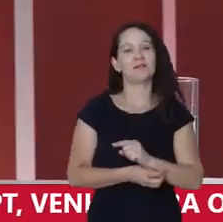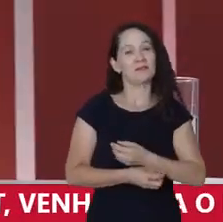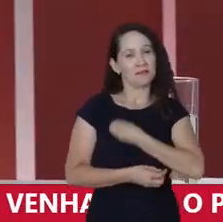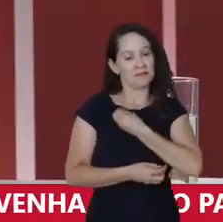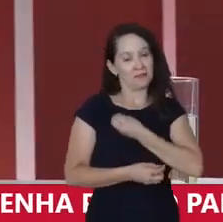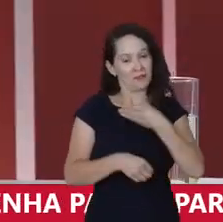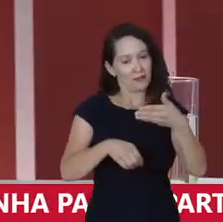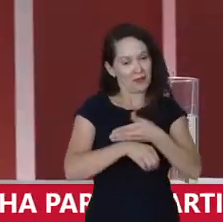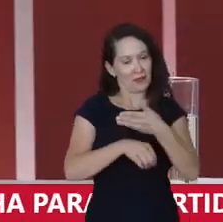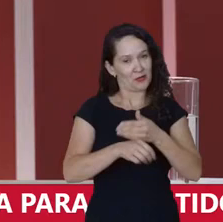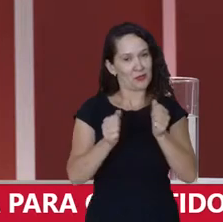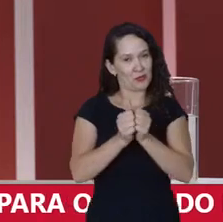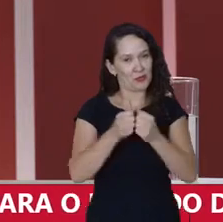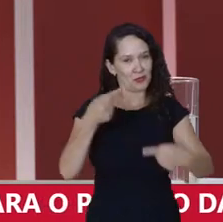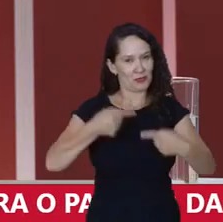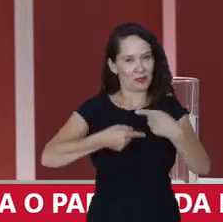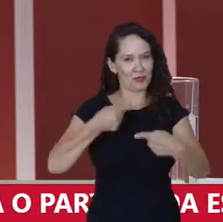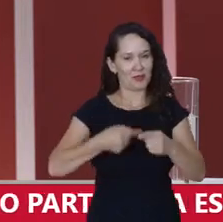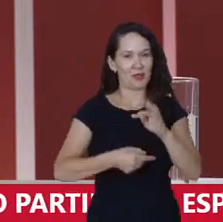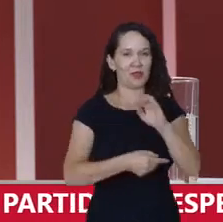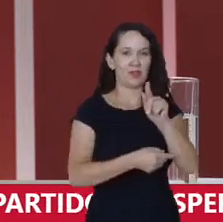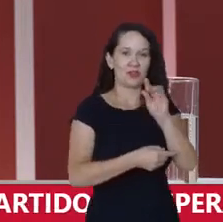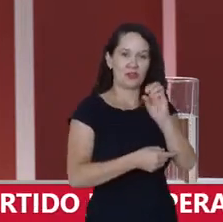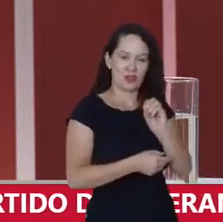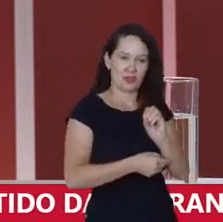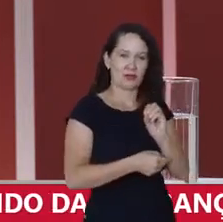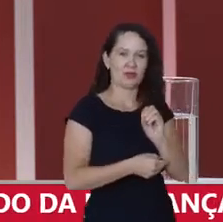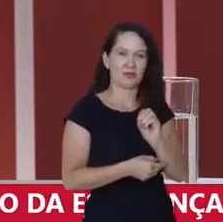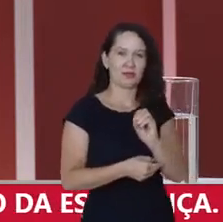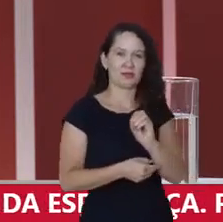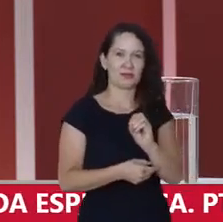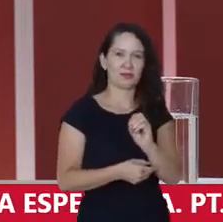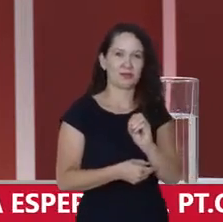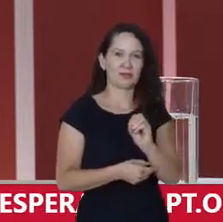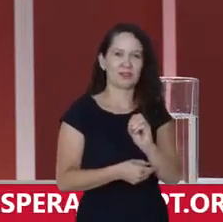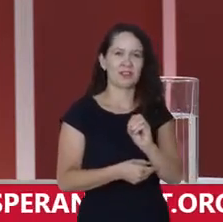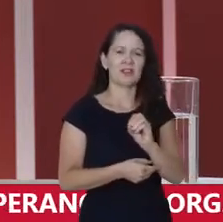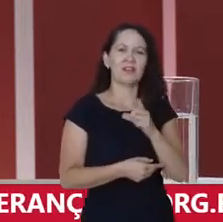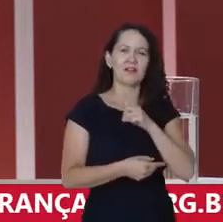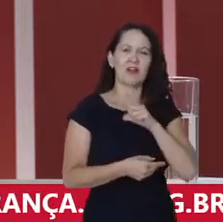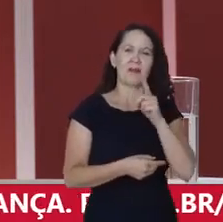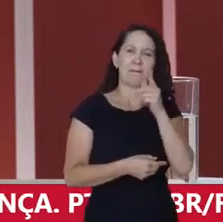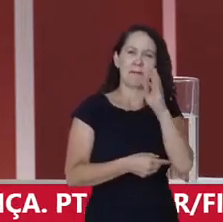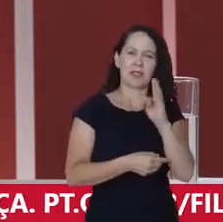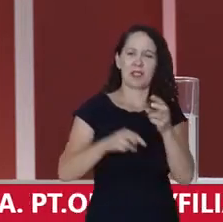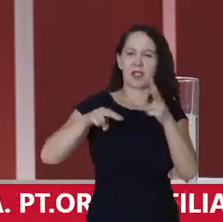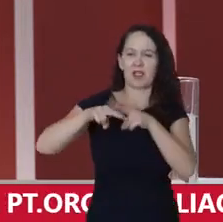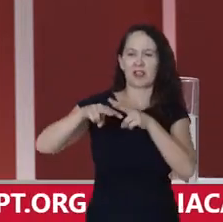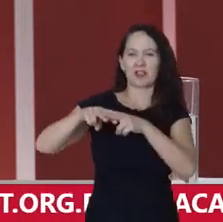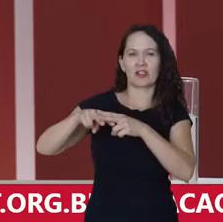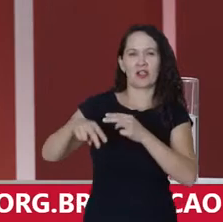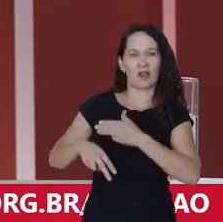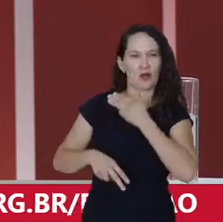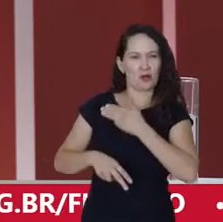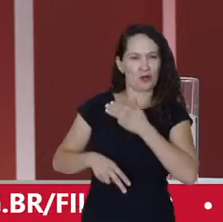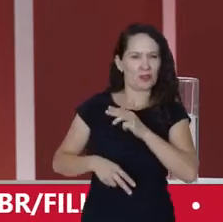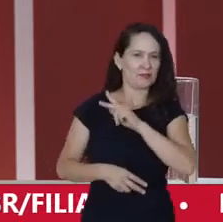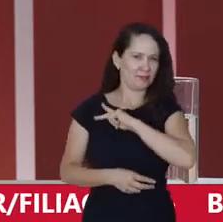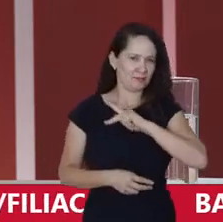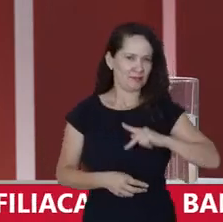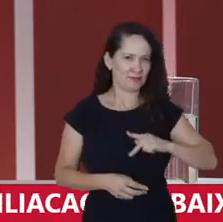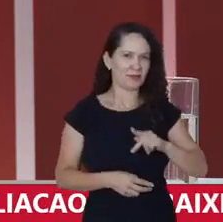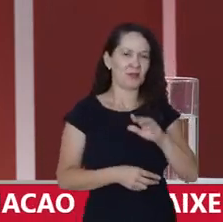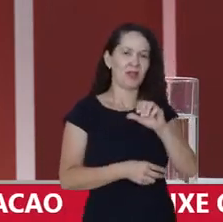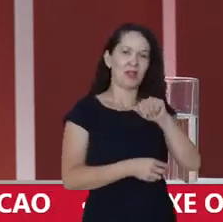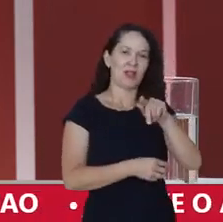presente, participando conosco desse debate. Tiago da Silva Carmo, vai dar PT, hashtag Lula presidente. Antônio